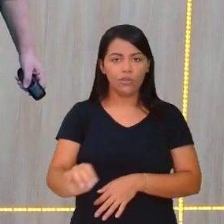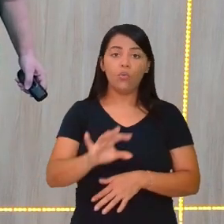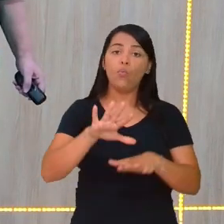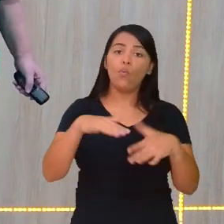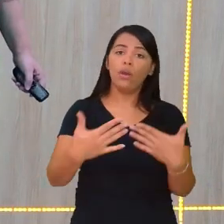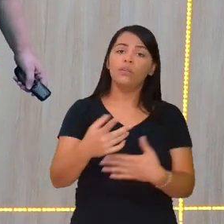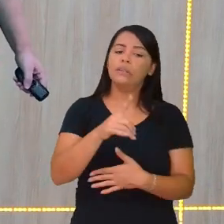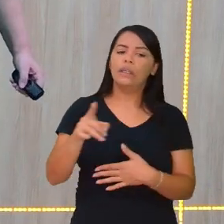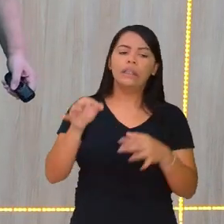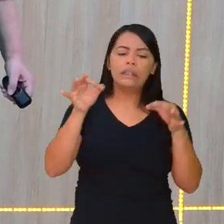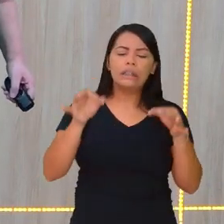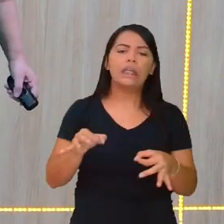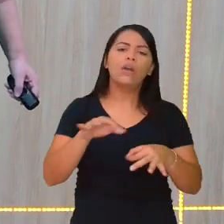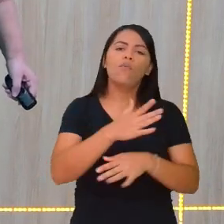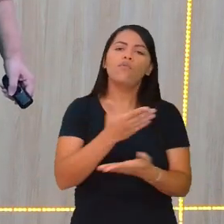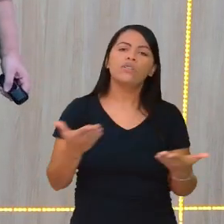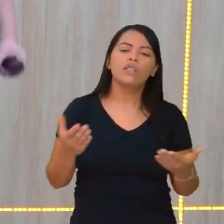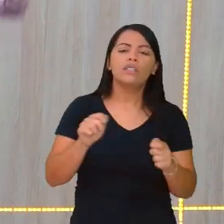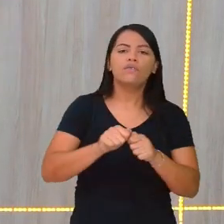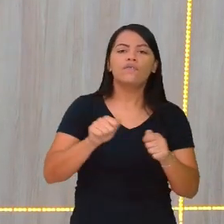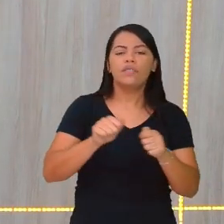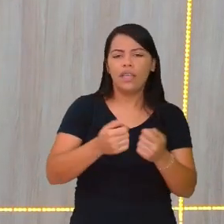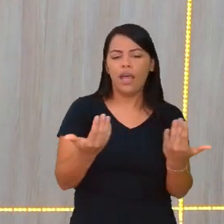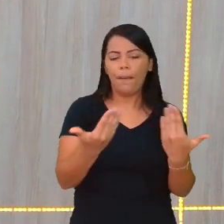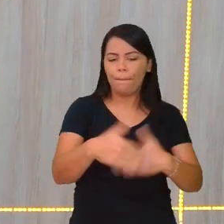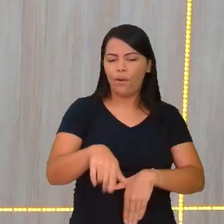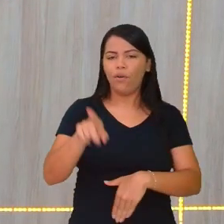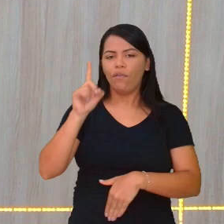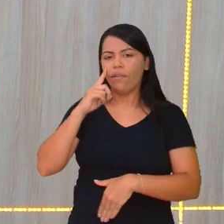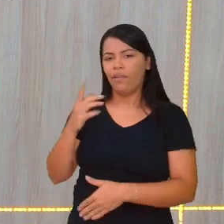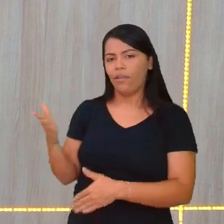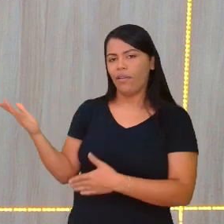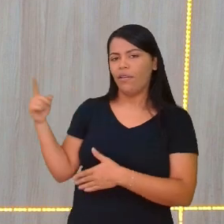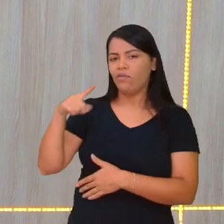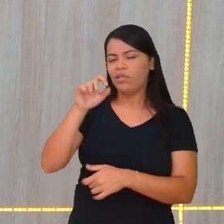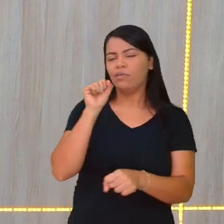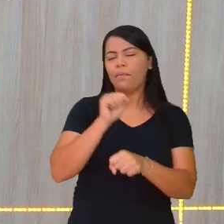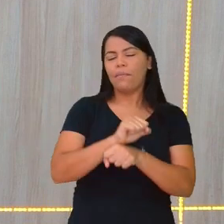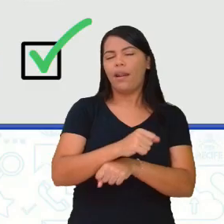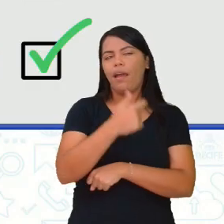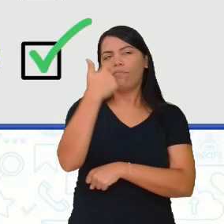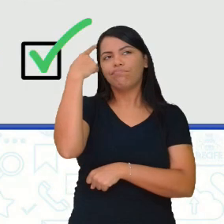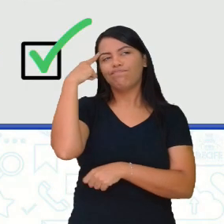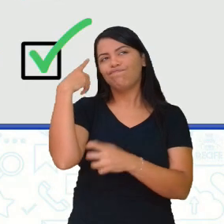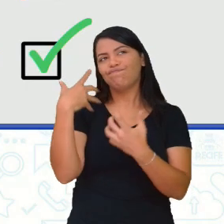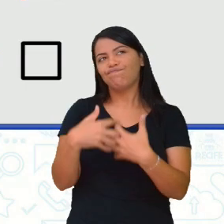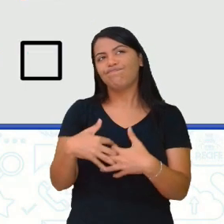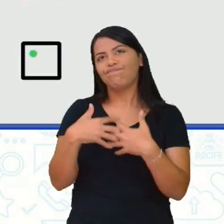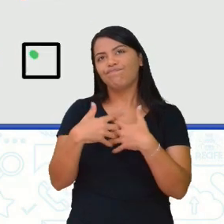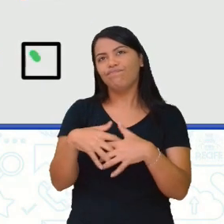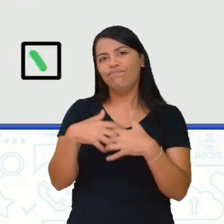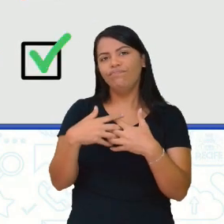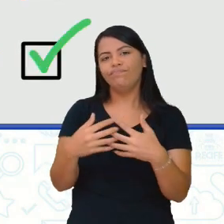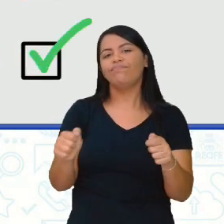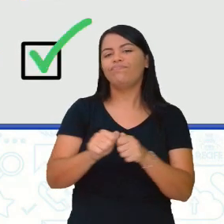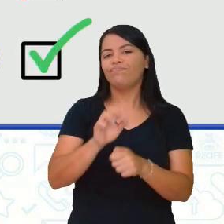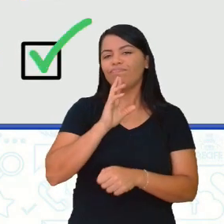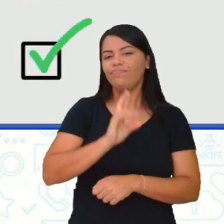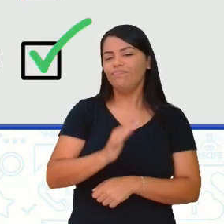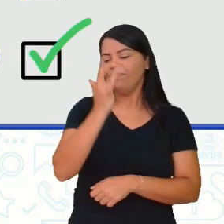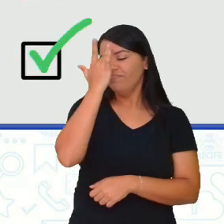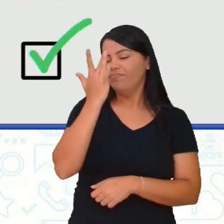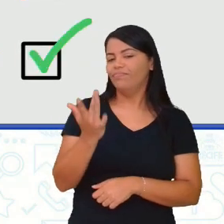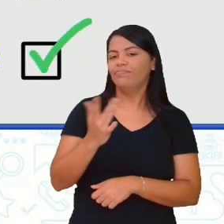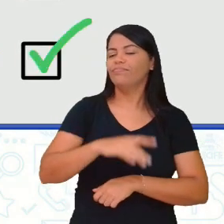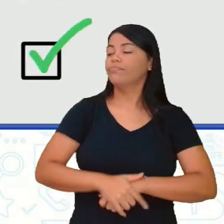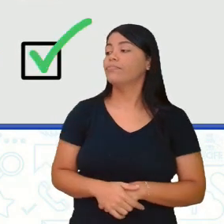as Olimpíadas Matemáticas, vocês vão parar, pensar e fazer essa análise com facilidade. E